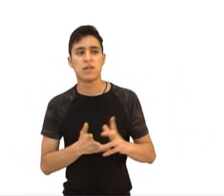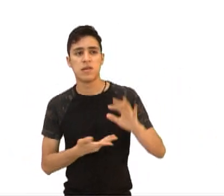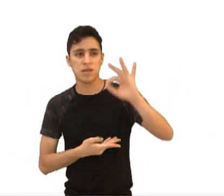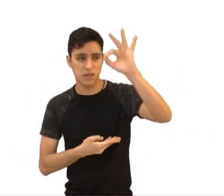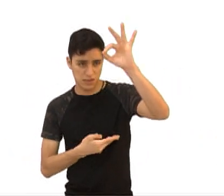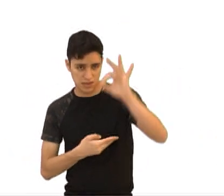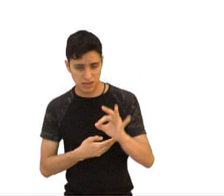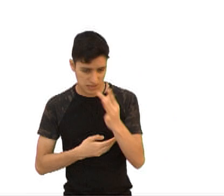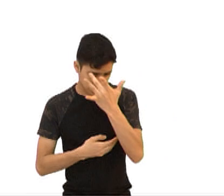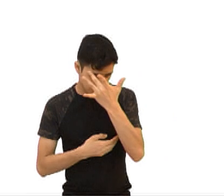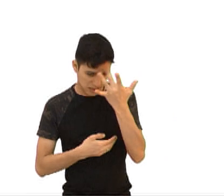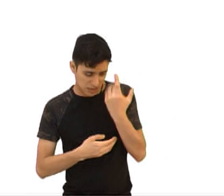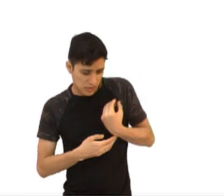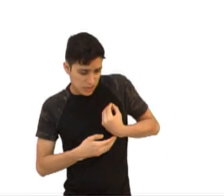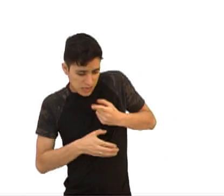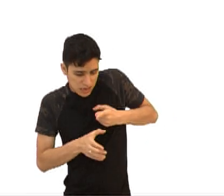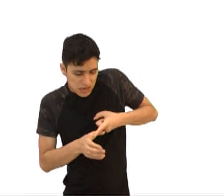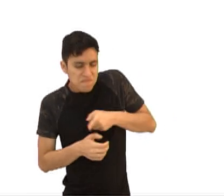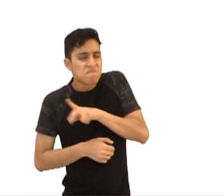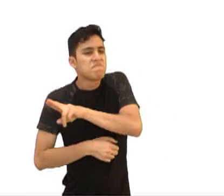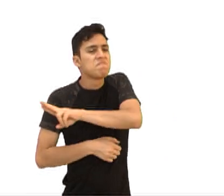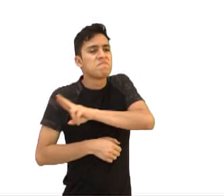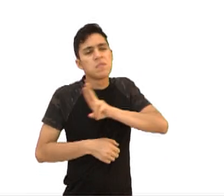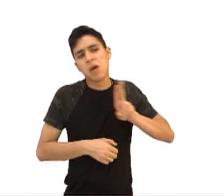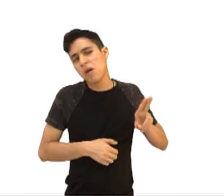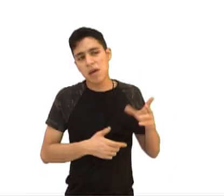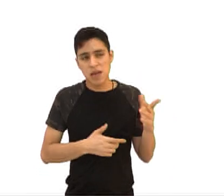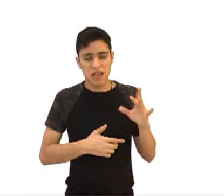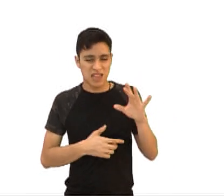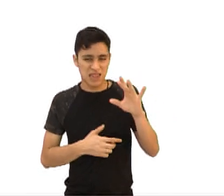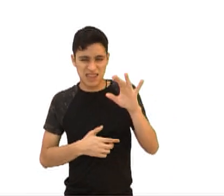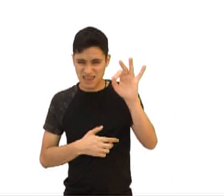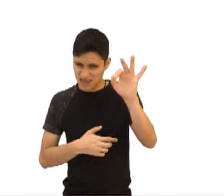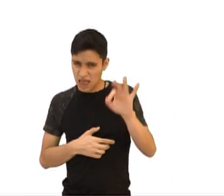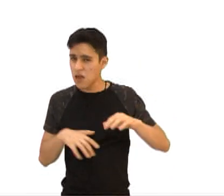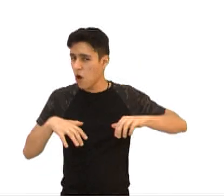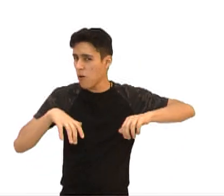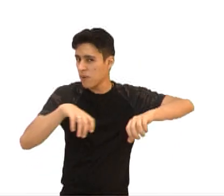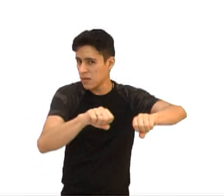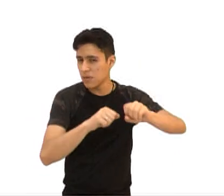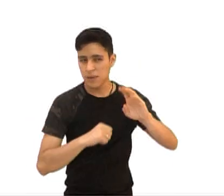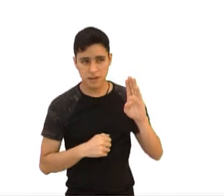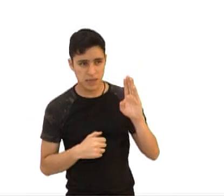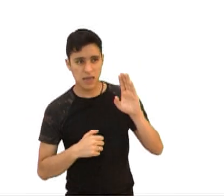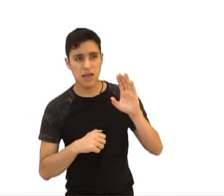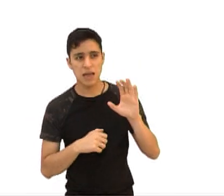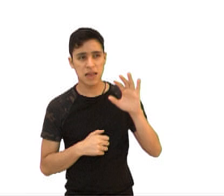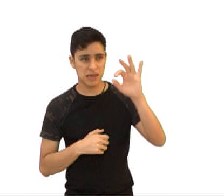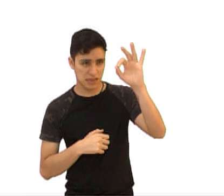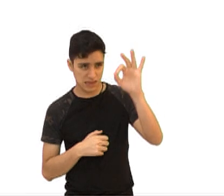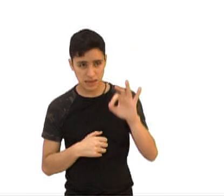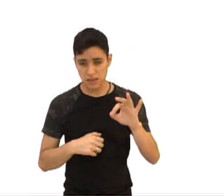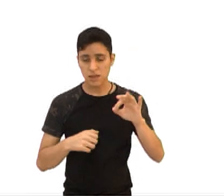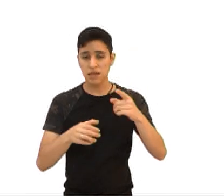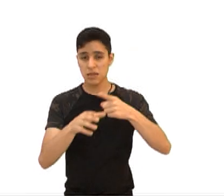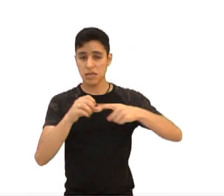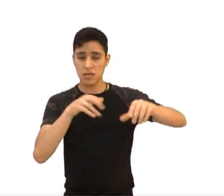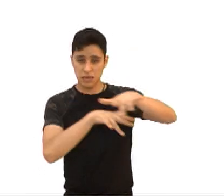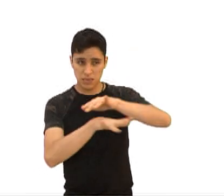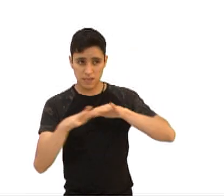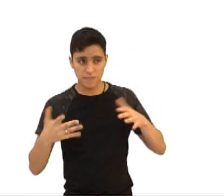porcentagem de pessoas que vivem em cidades é chamada de taxa de ocupação, letra A, taxa de urbanização, letra B,